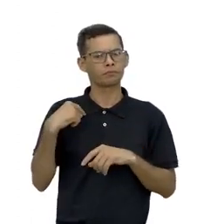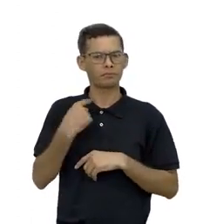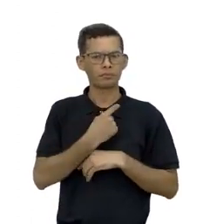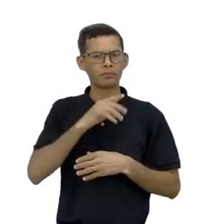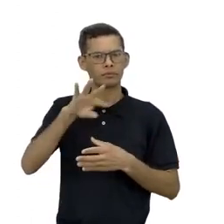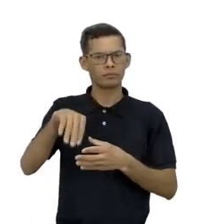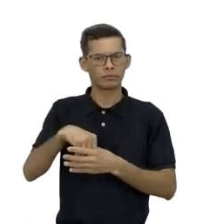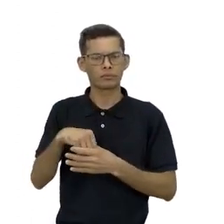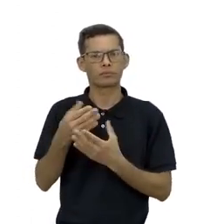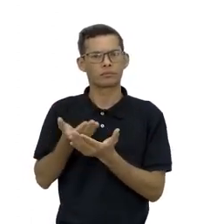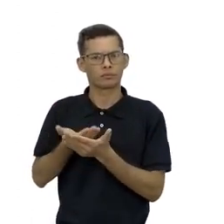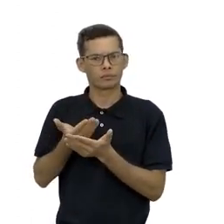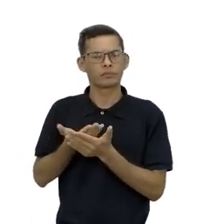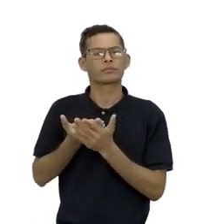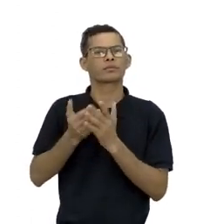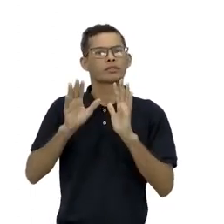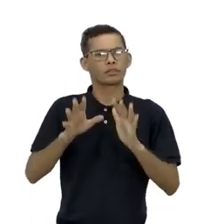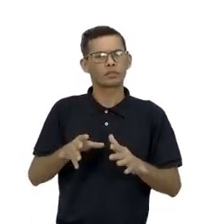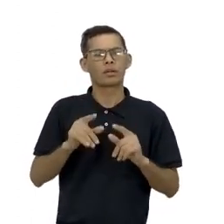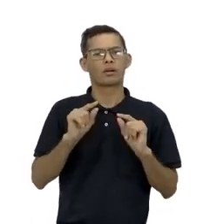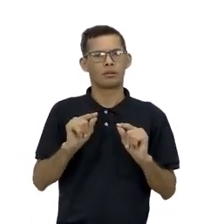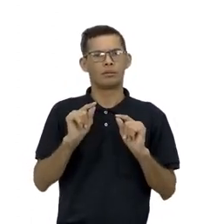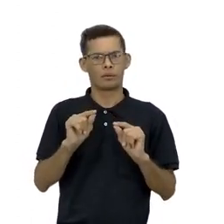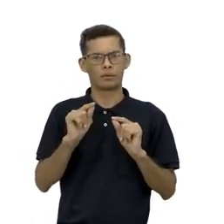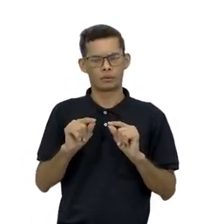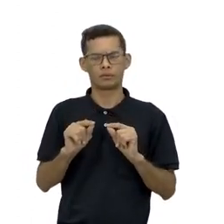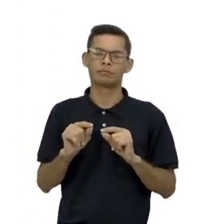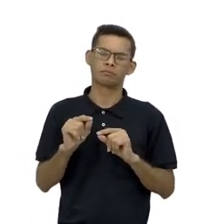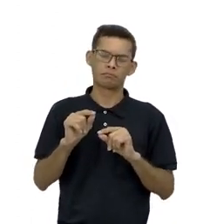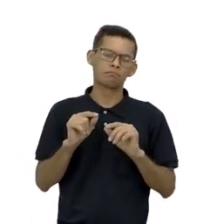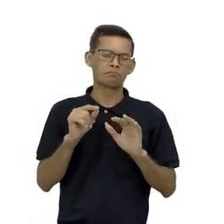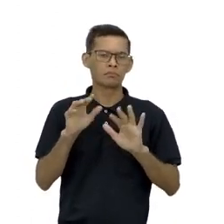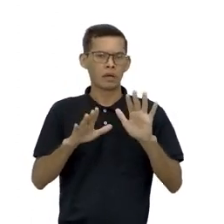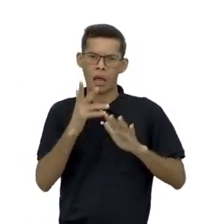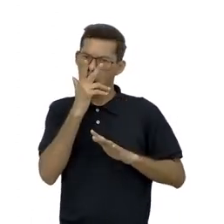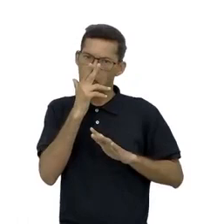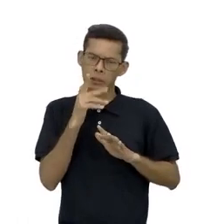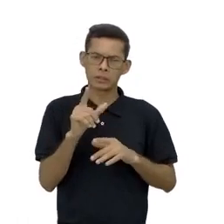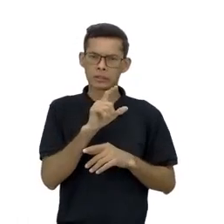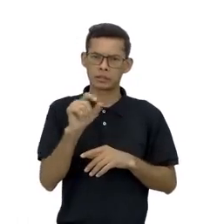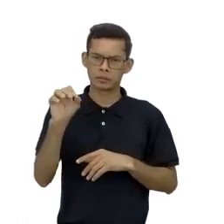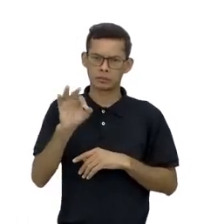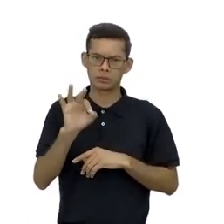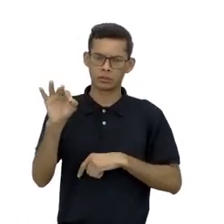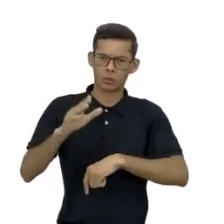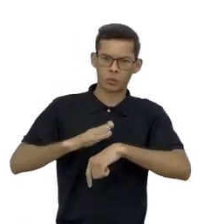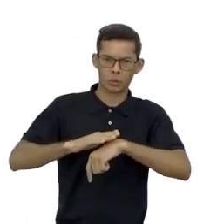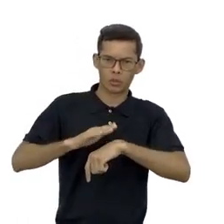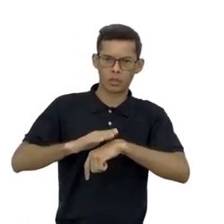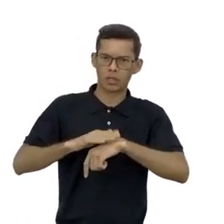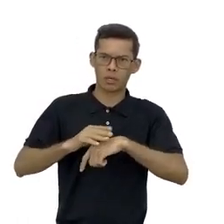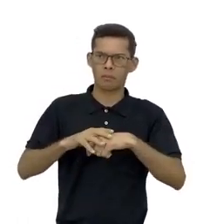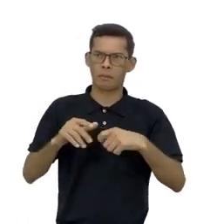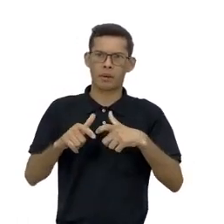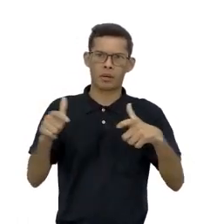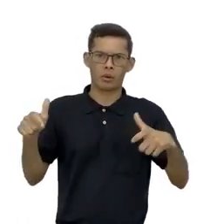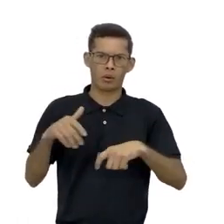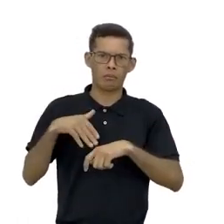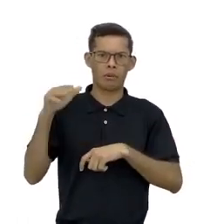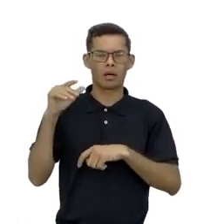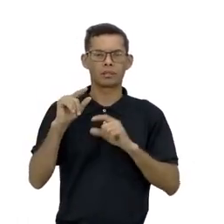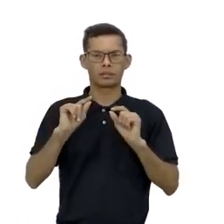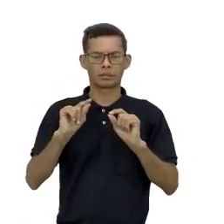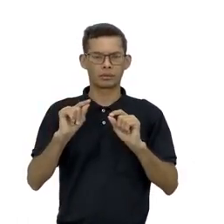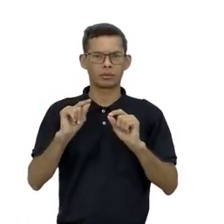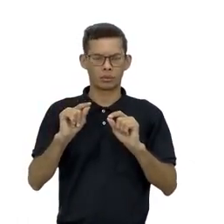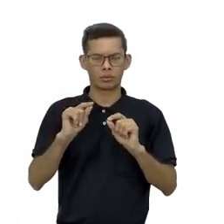provavelmente passamos, se não 100% do tempo, a maior parte do tempo, sendo convidados a